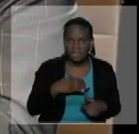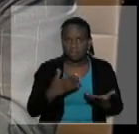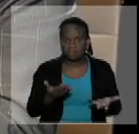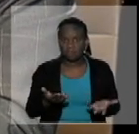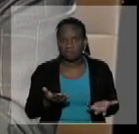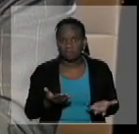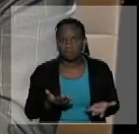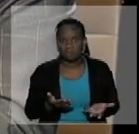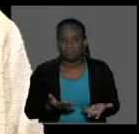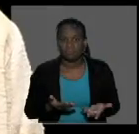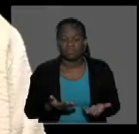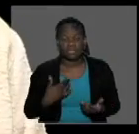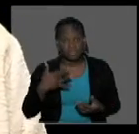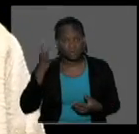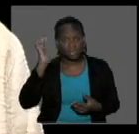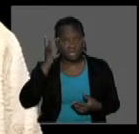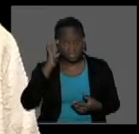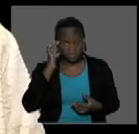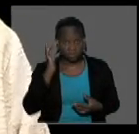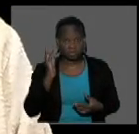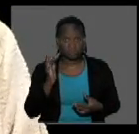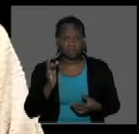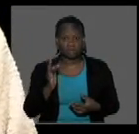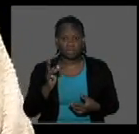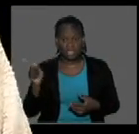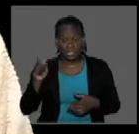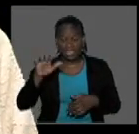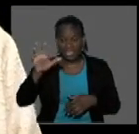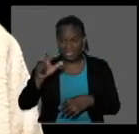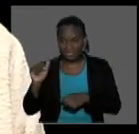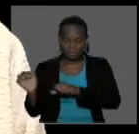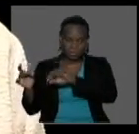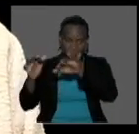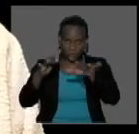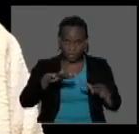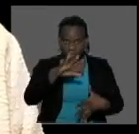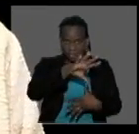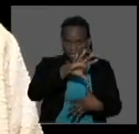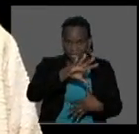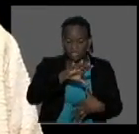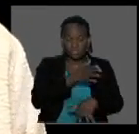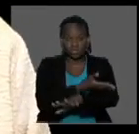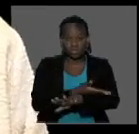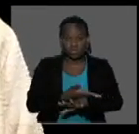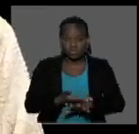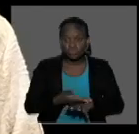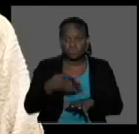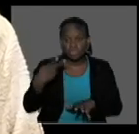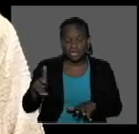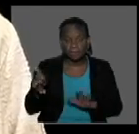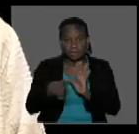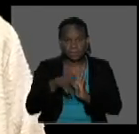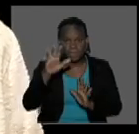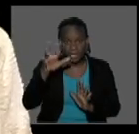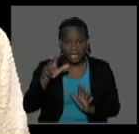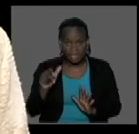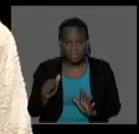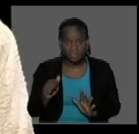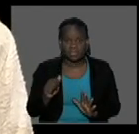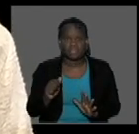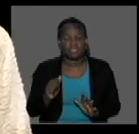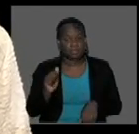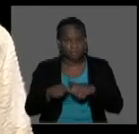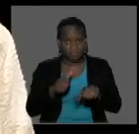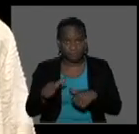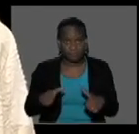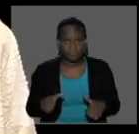mal? Eu acho que na diáspora a tradição de matriz africana se